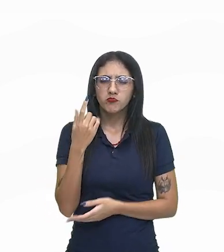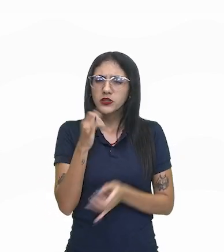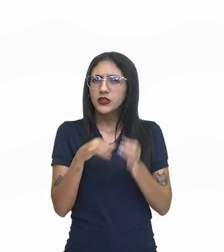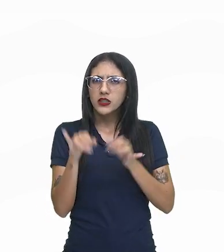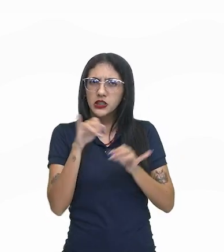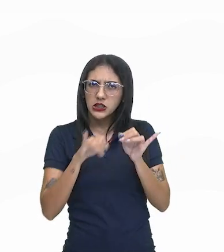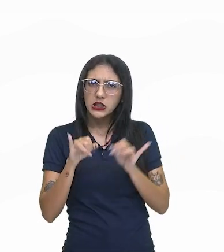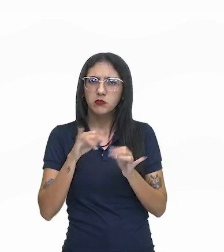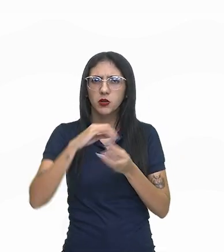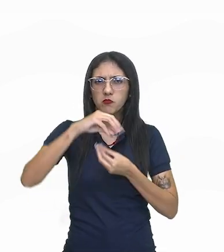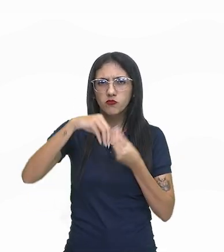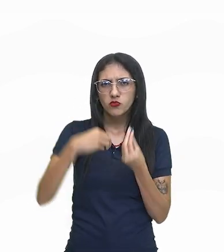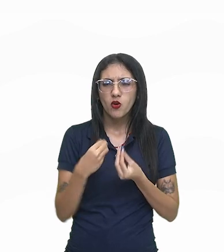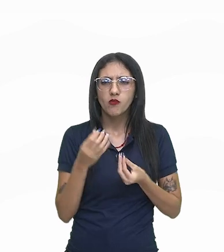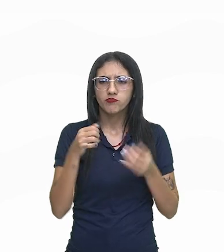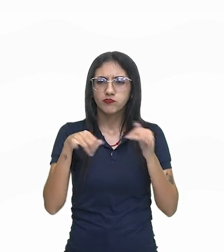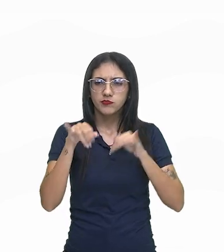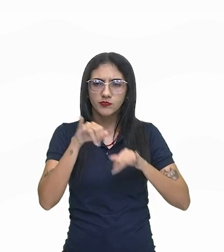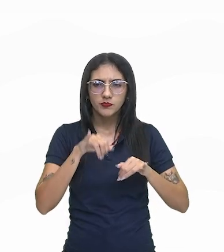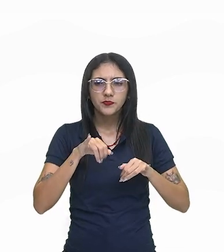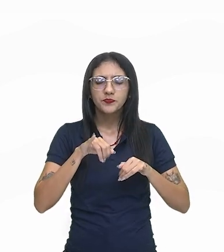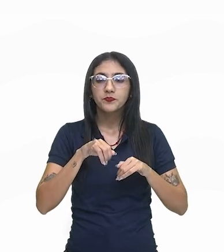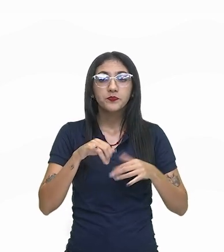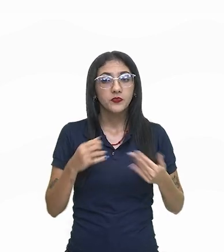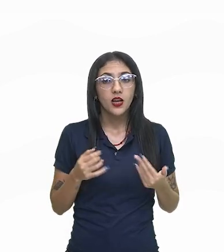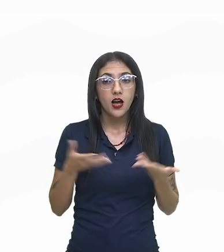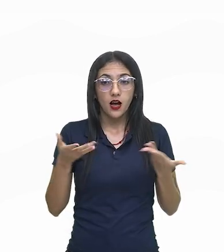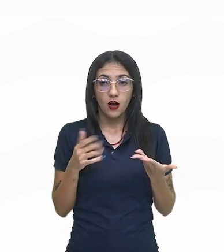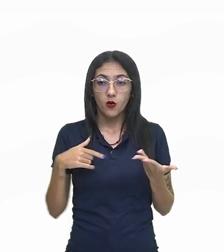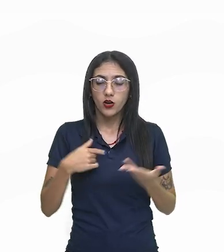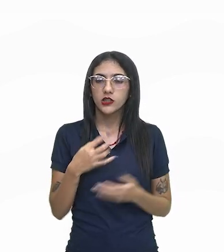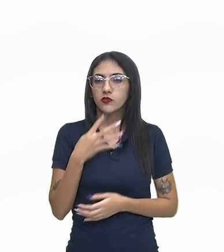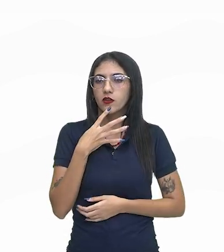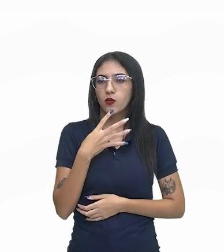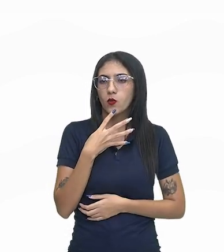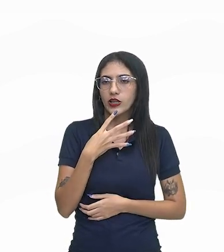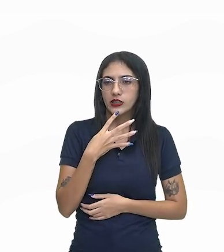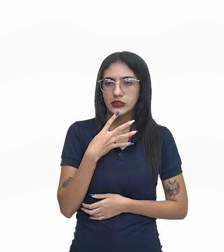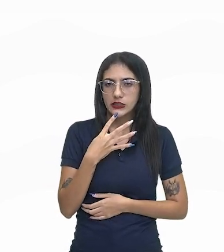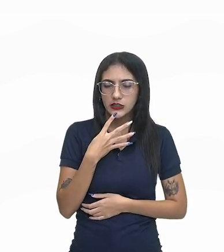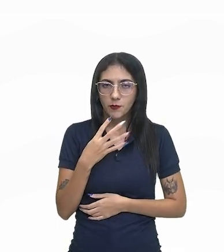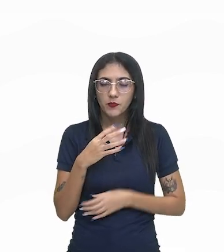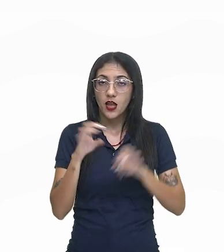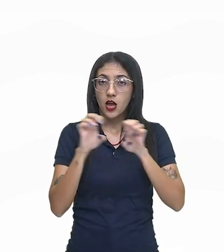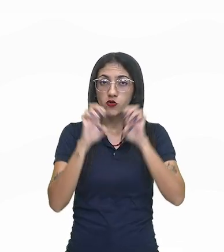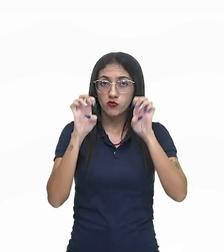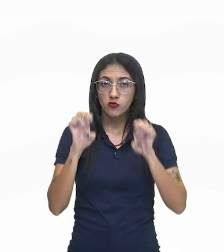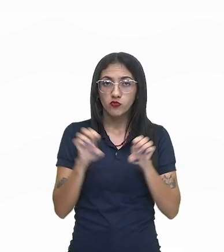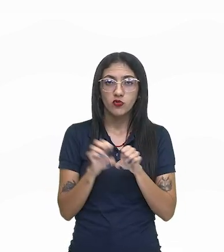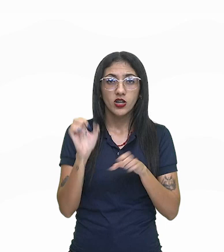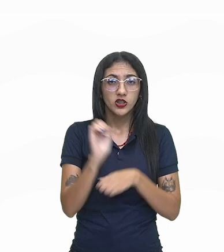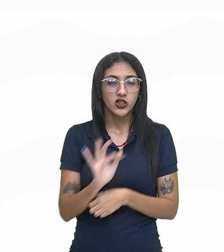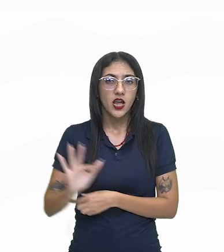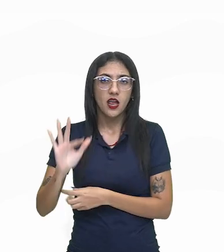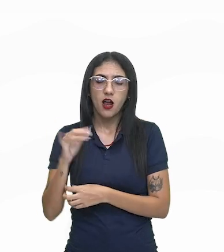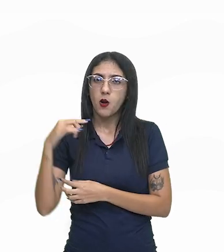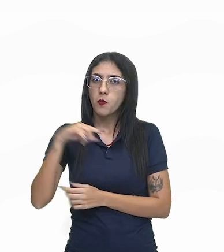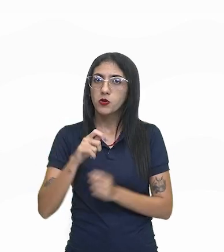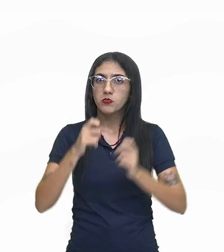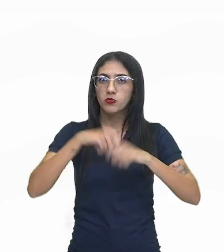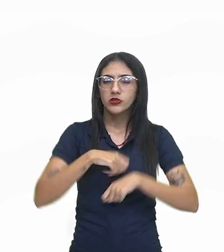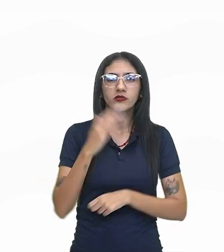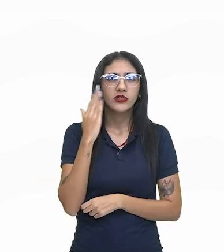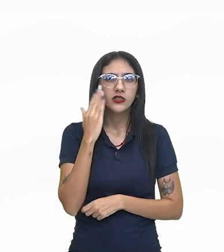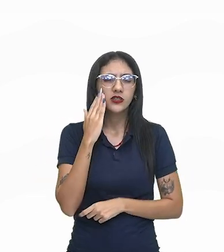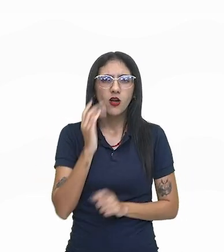químicas, reações metabólicas. E aí a gente vai conhecer a fórmula geral da fotossíntese, para que vocês entendam o que